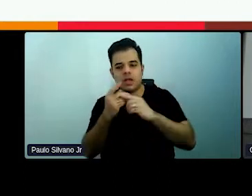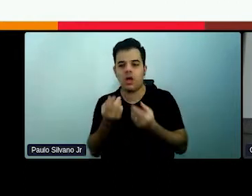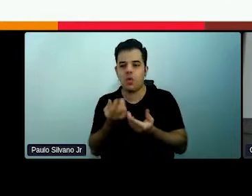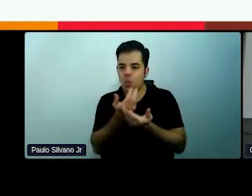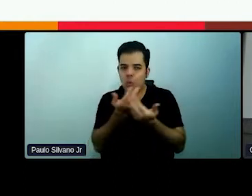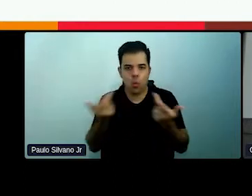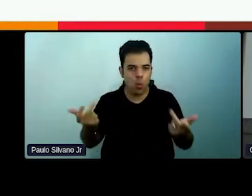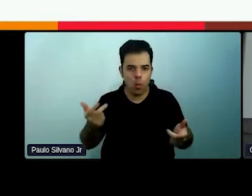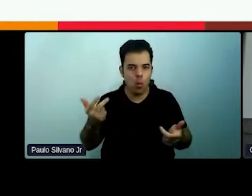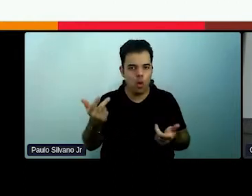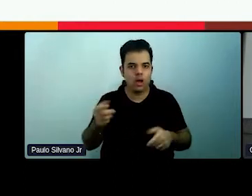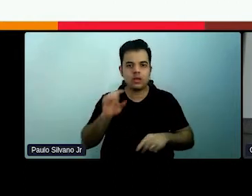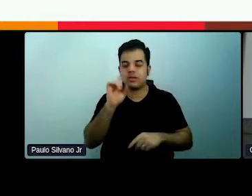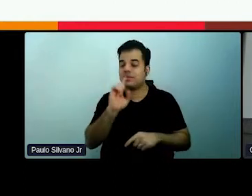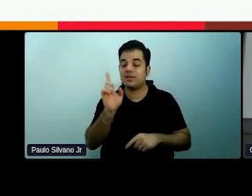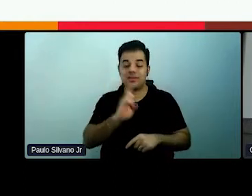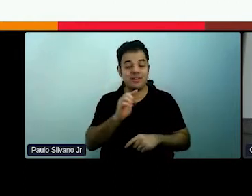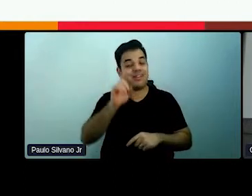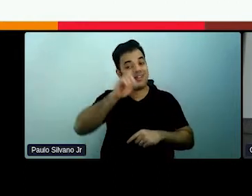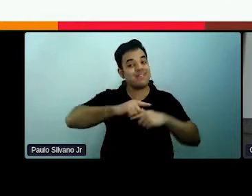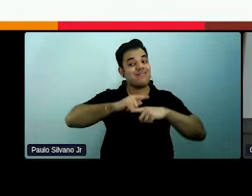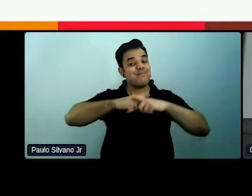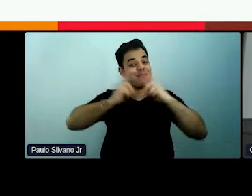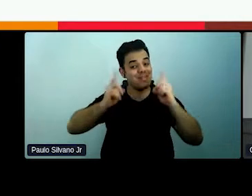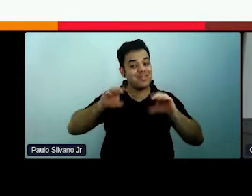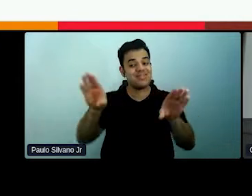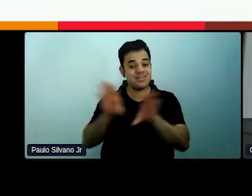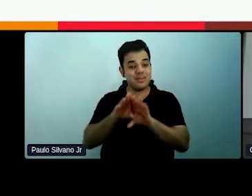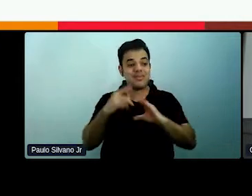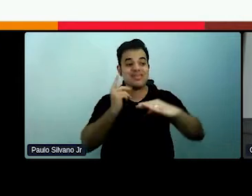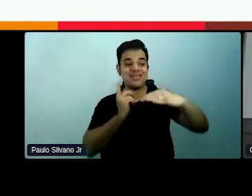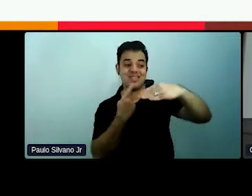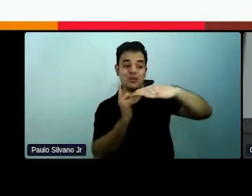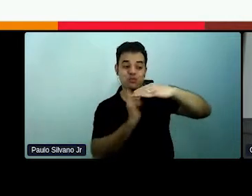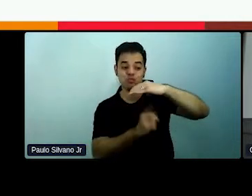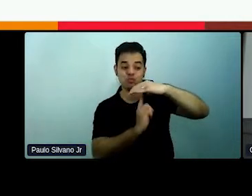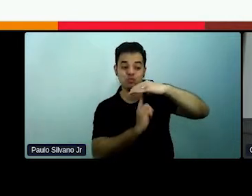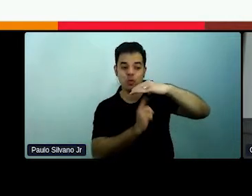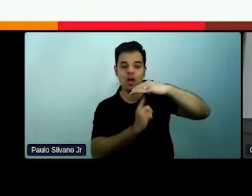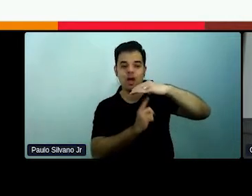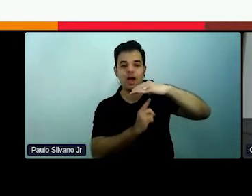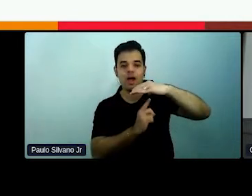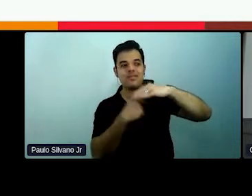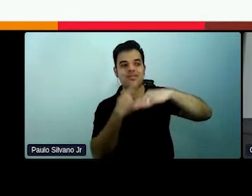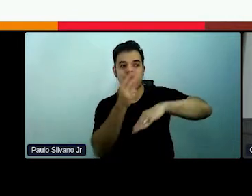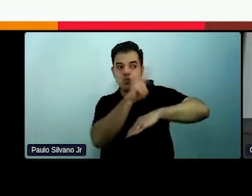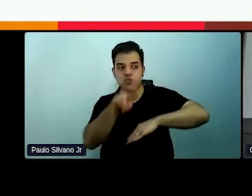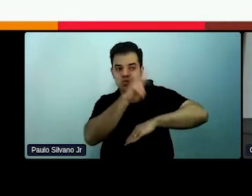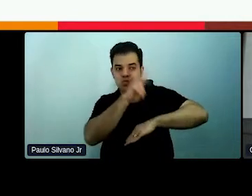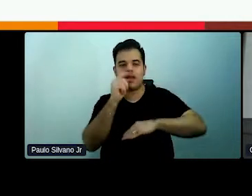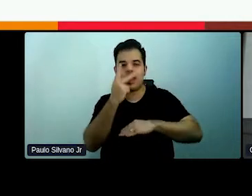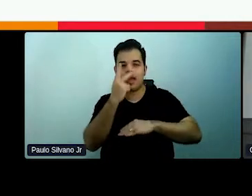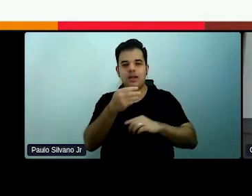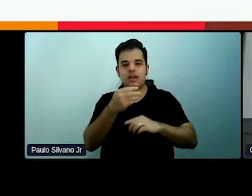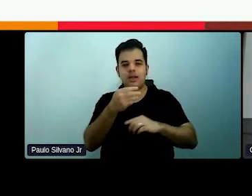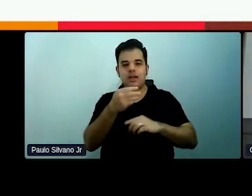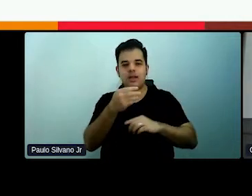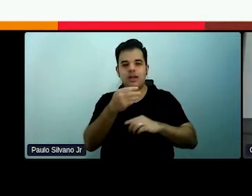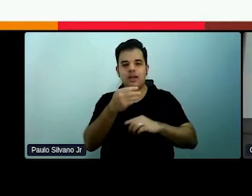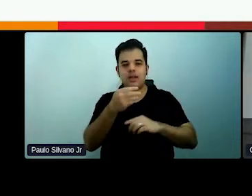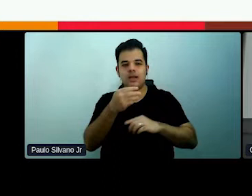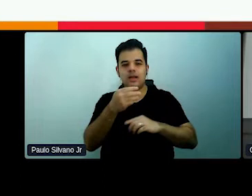material, mas também é toda a experiência do usuário. A gente é realmente um detetive. Então, nós